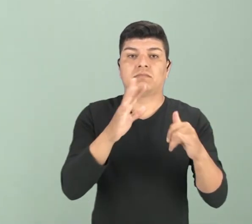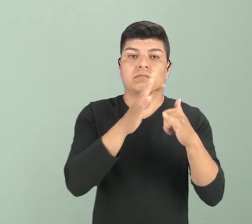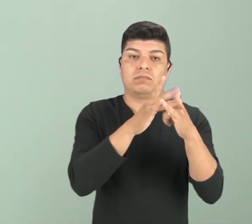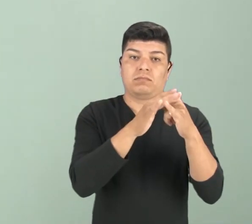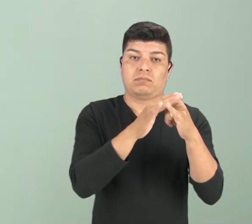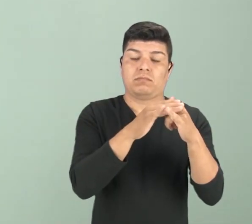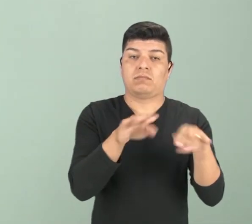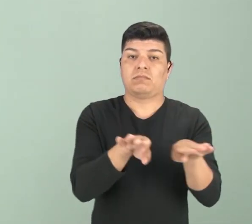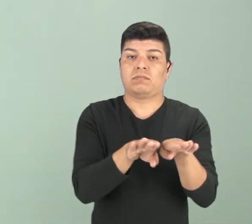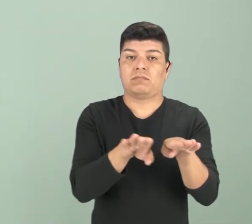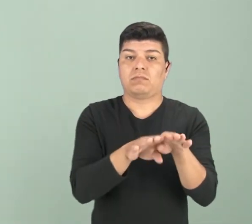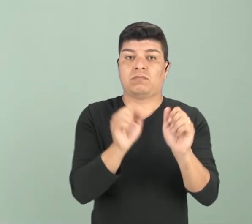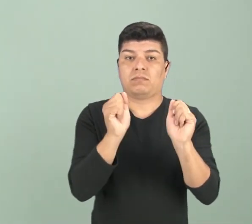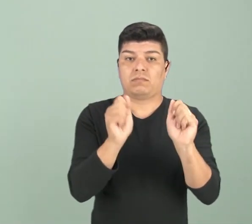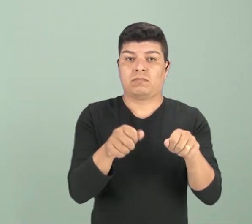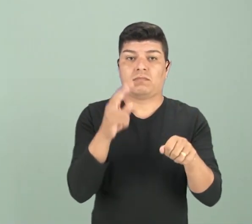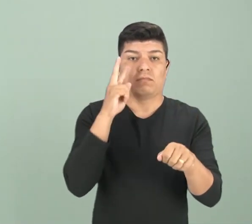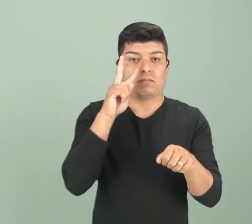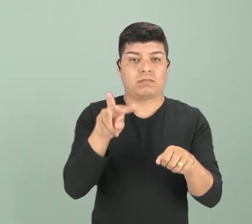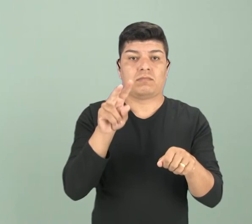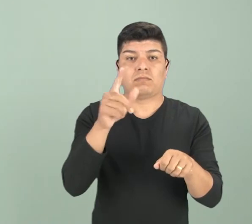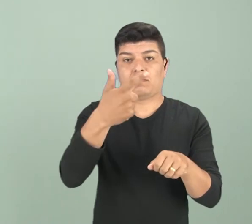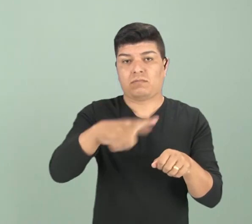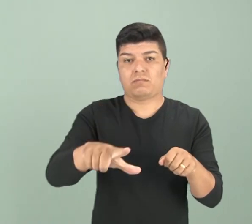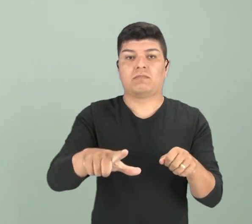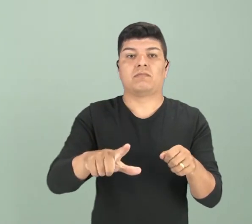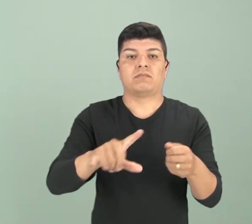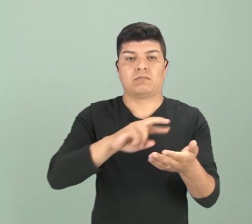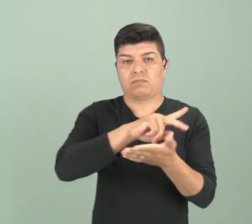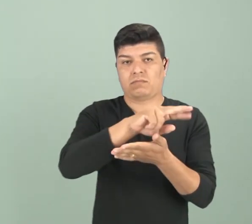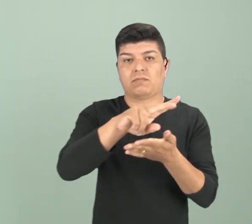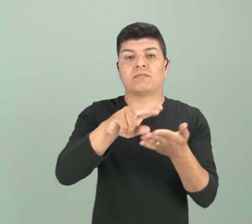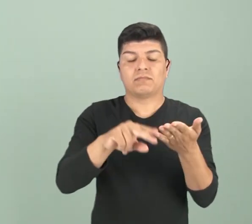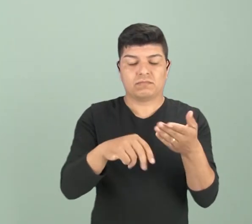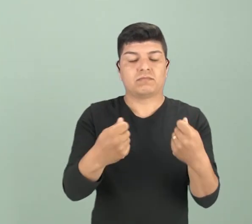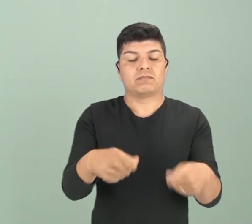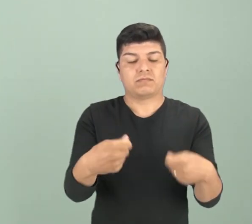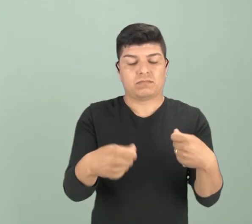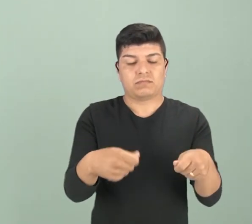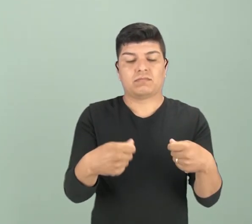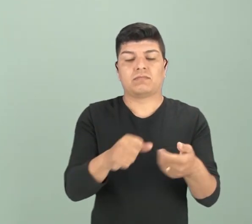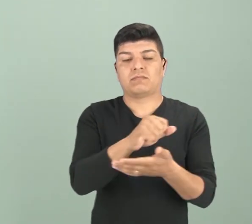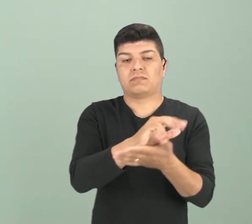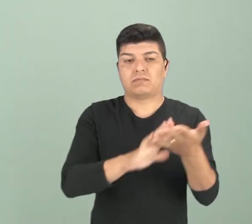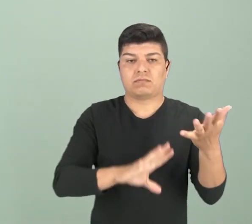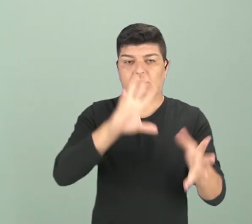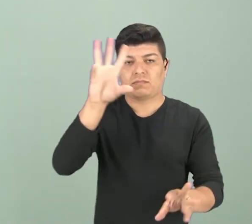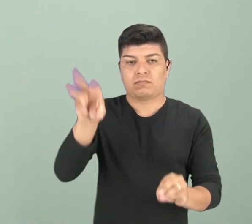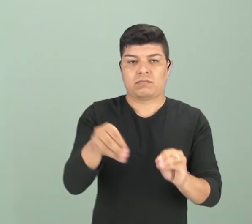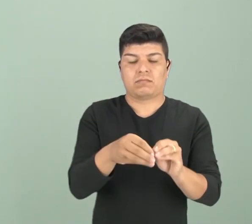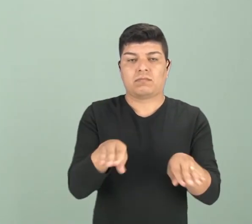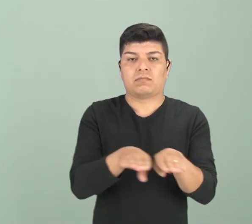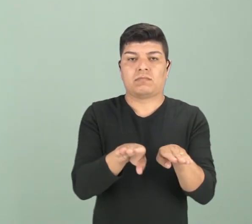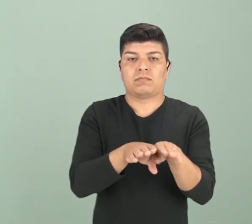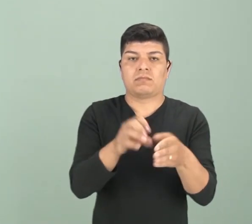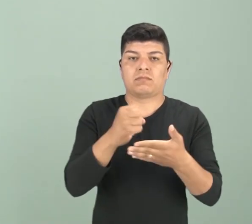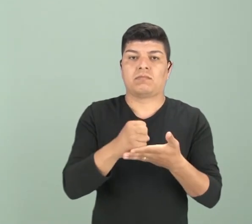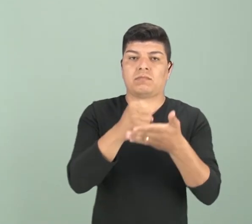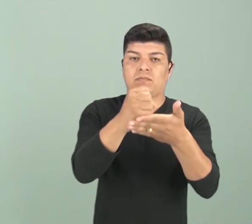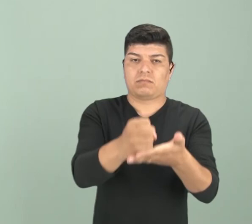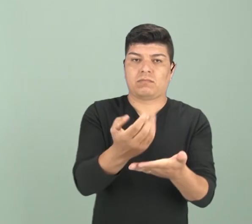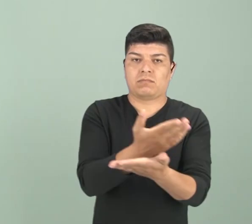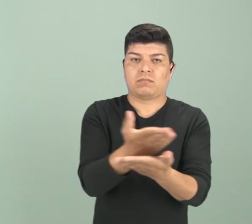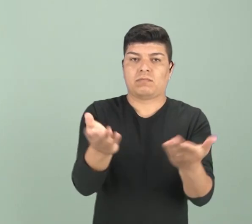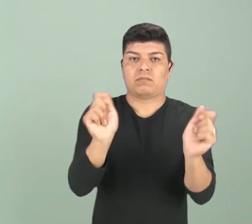no nosso canal do YouTube. Vocês podem rever a aula quantas vezes forem necessárias. As atividades complementares também servirão